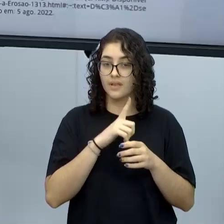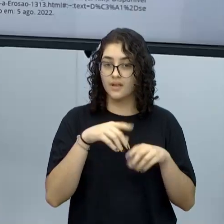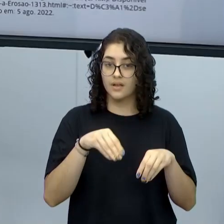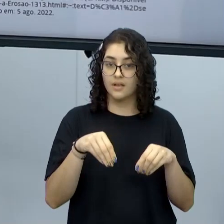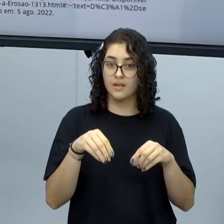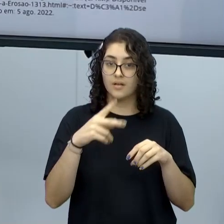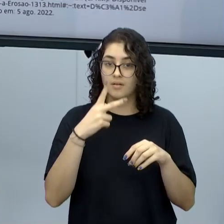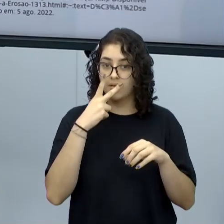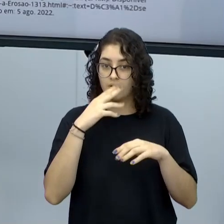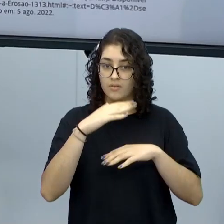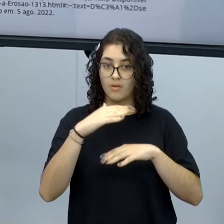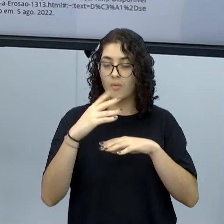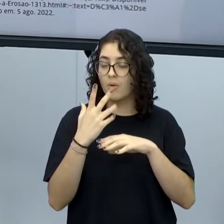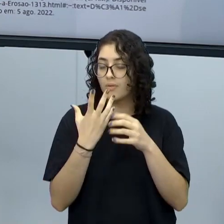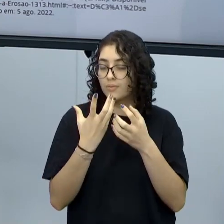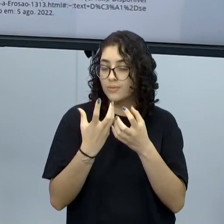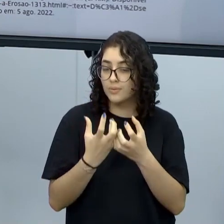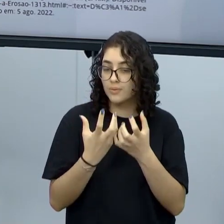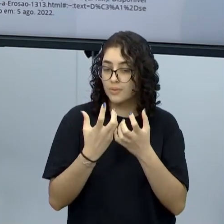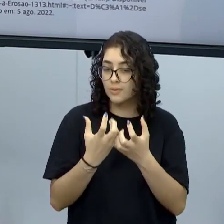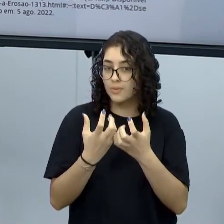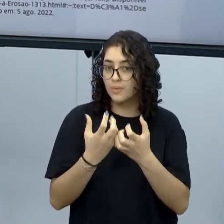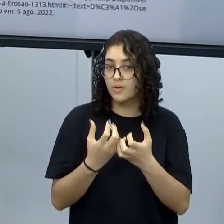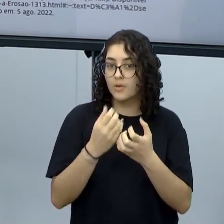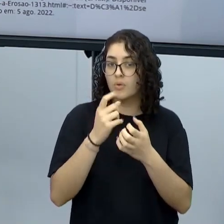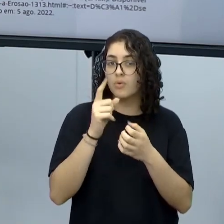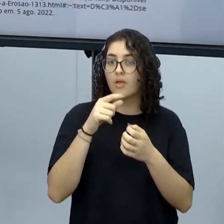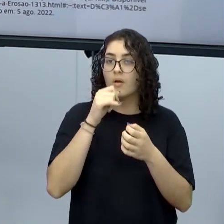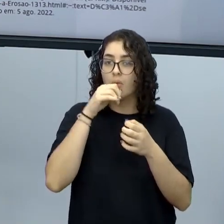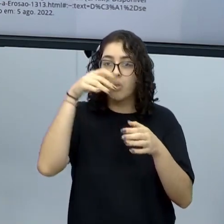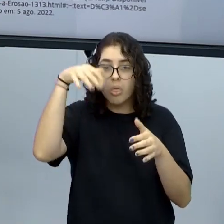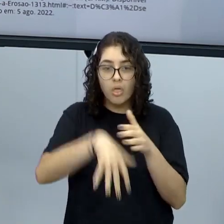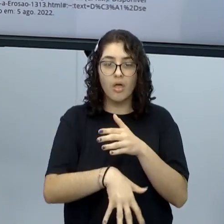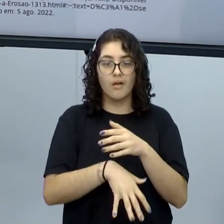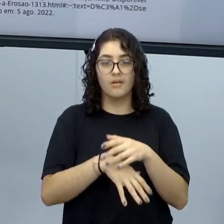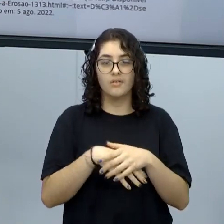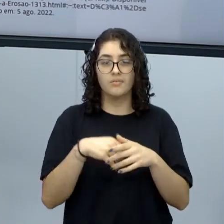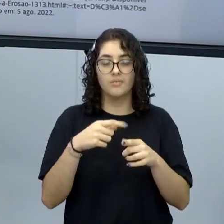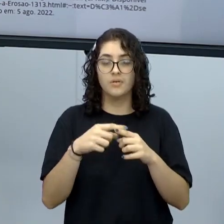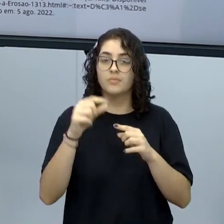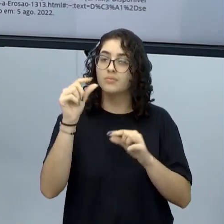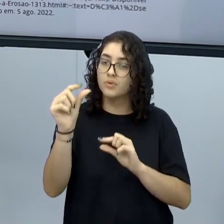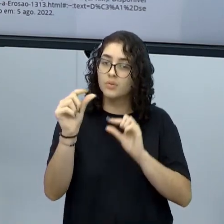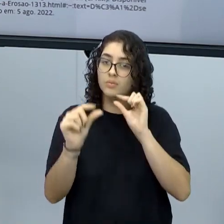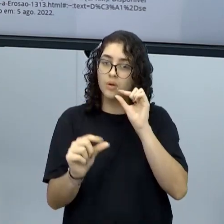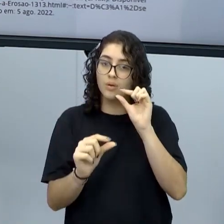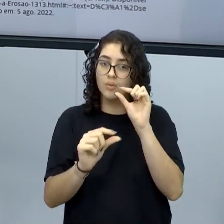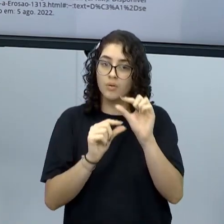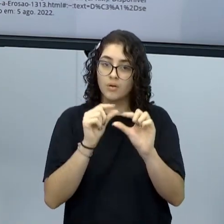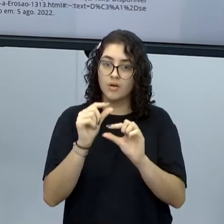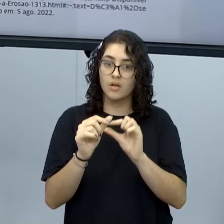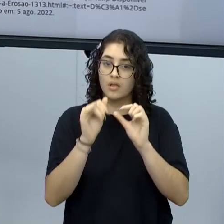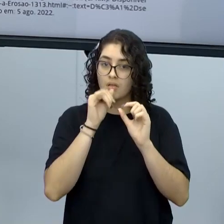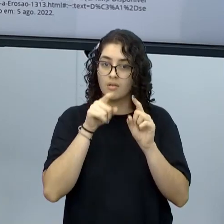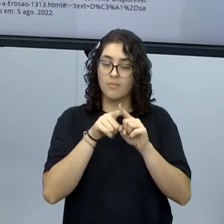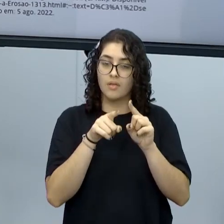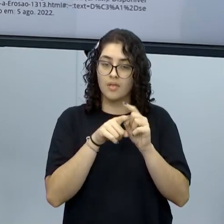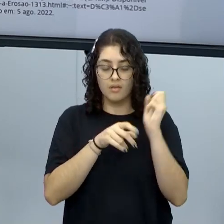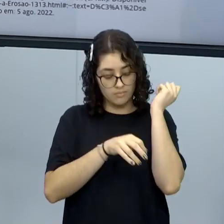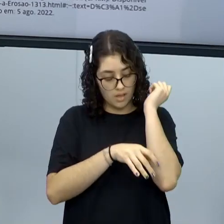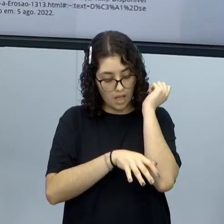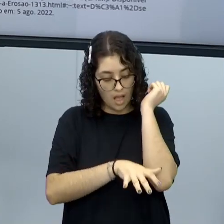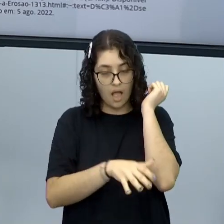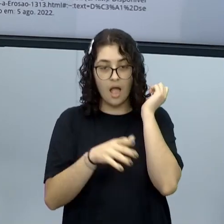uma esponjinha que está absorvendo aos poucos, então não está vazando, porque está chegando aos poucos ali, as raízes estão ajudando a infiltrar